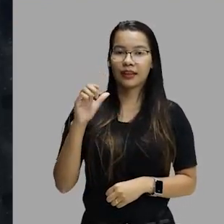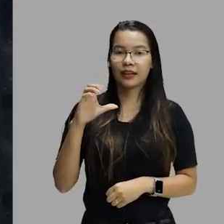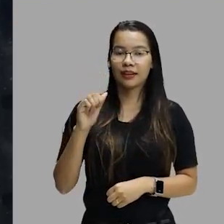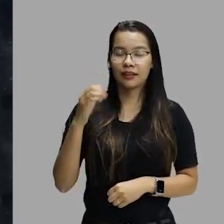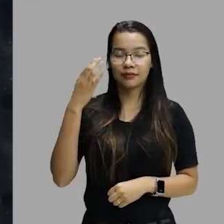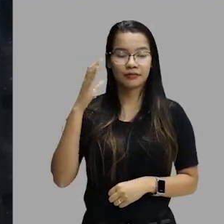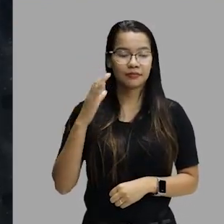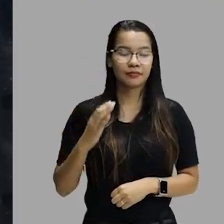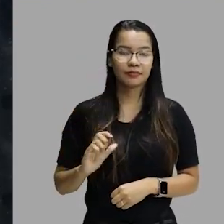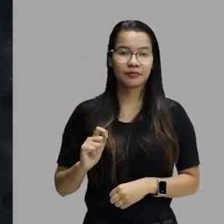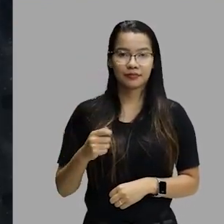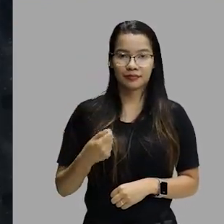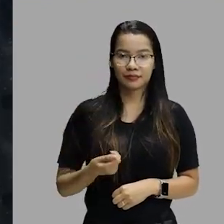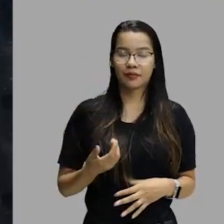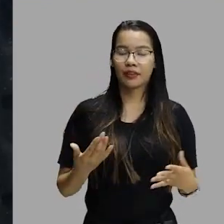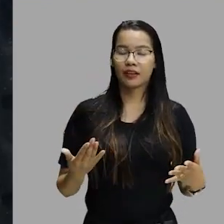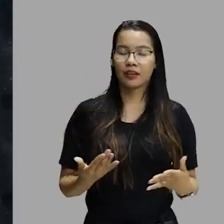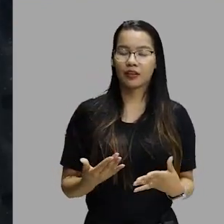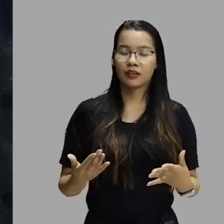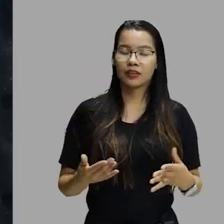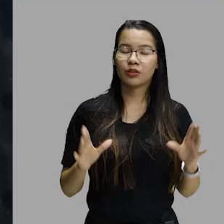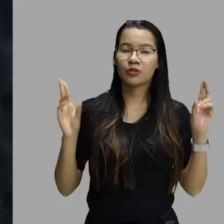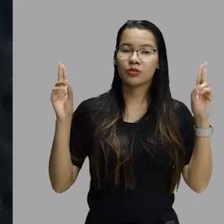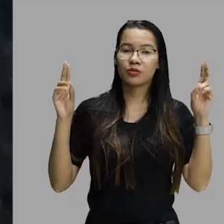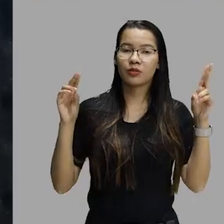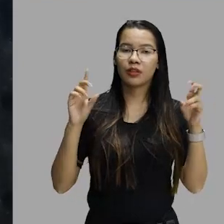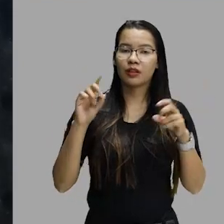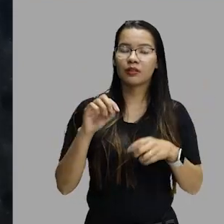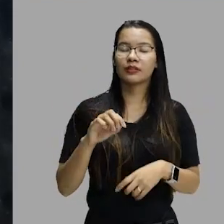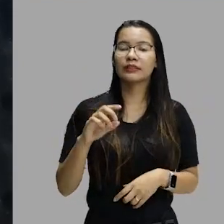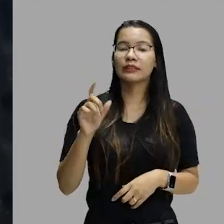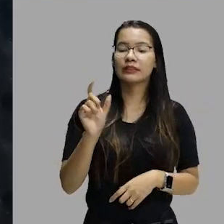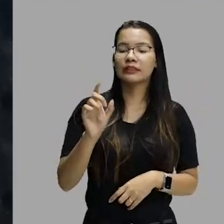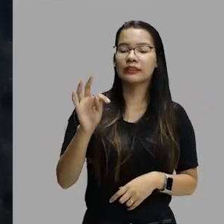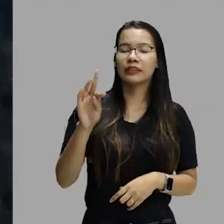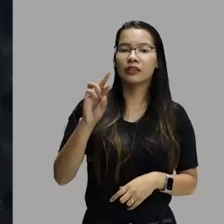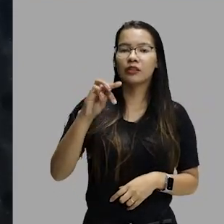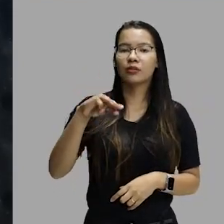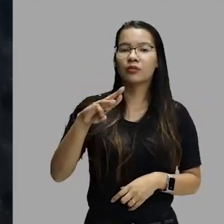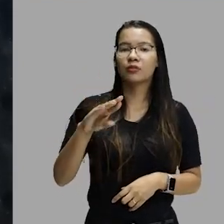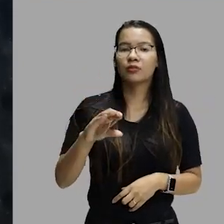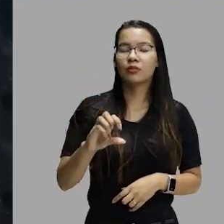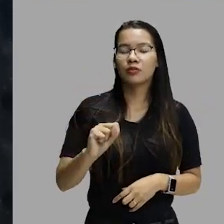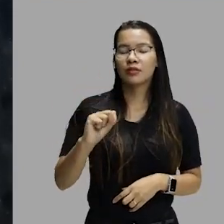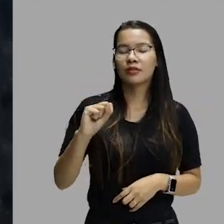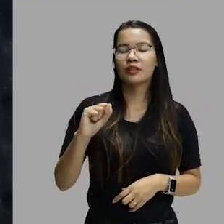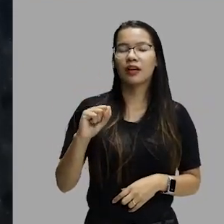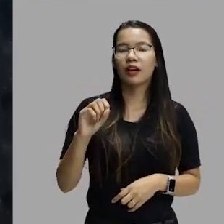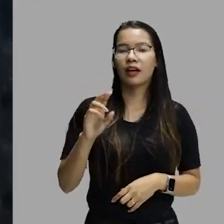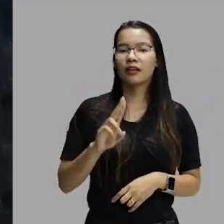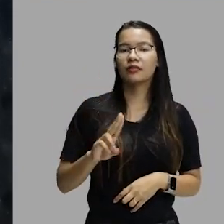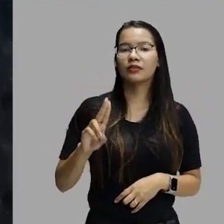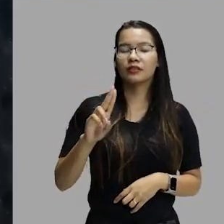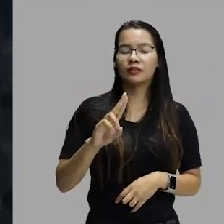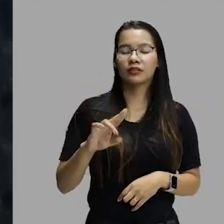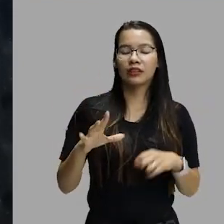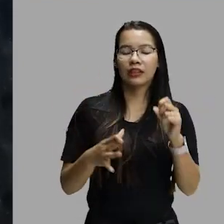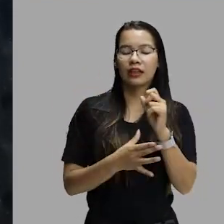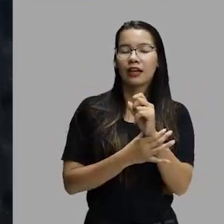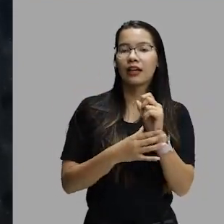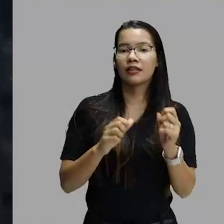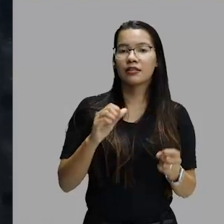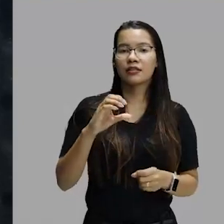Na verdade, o assunto da nossa aula são os termos acessórios, mas nós vamos retomar um pouquinho para que a gente se